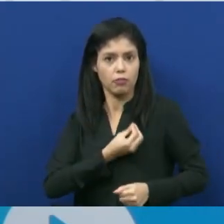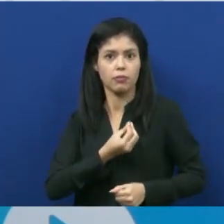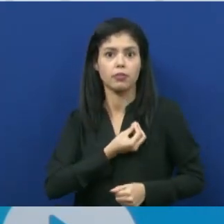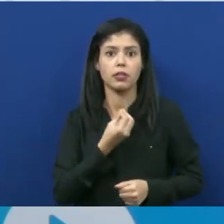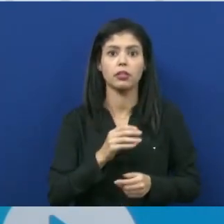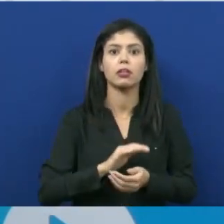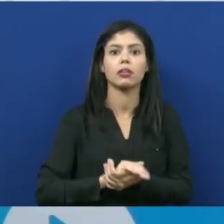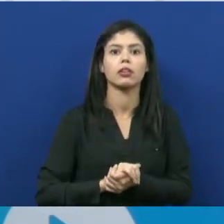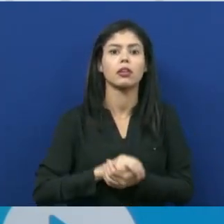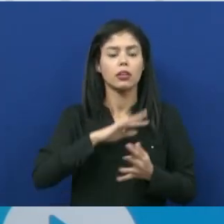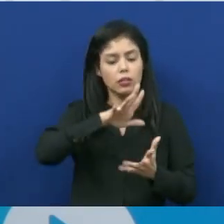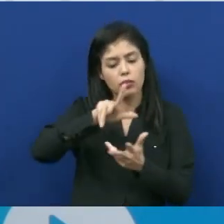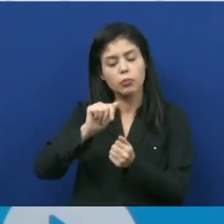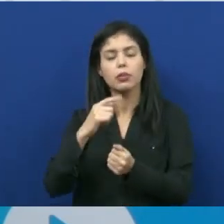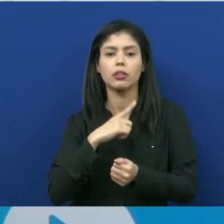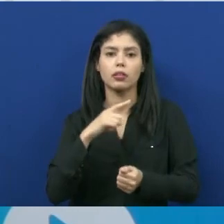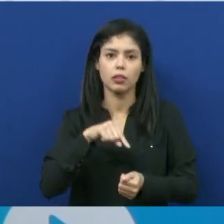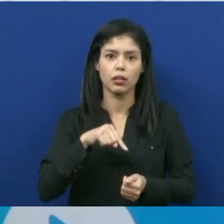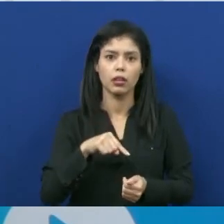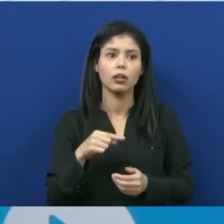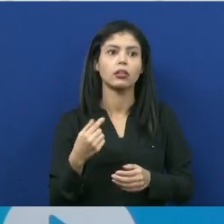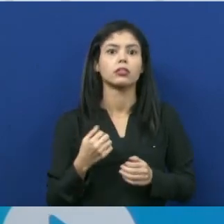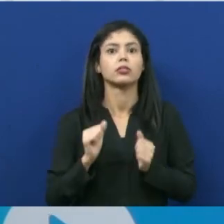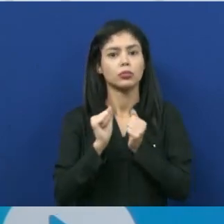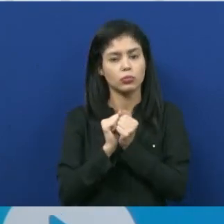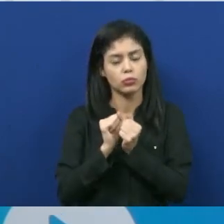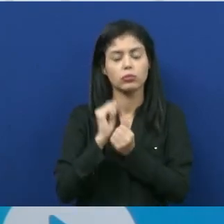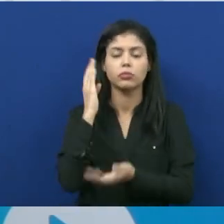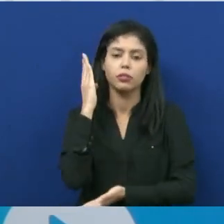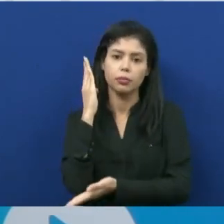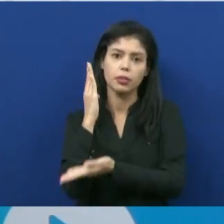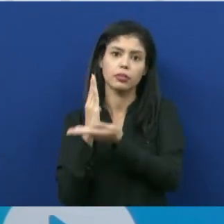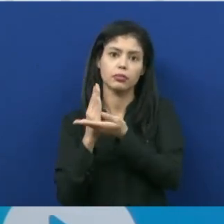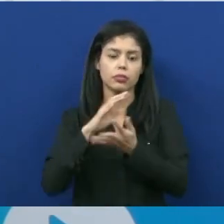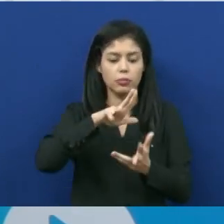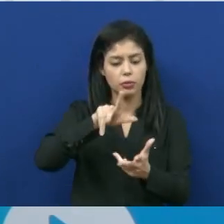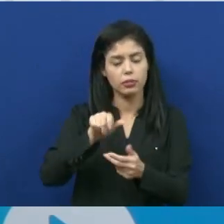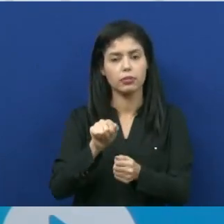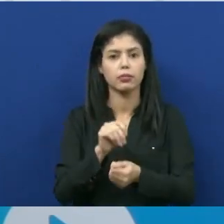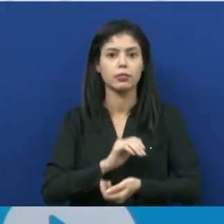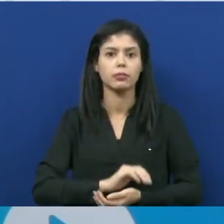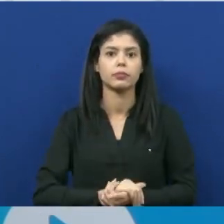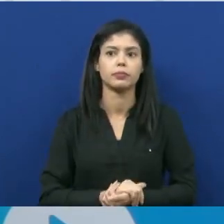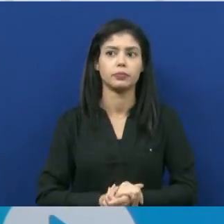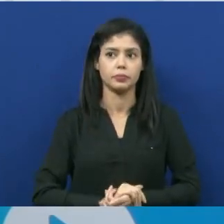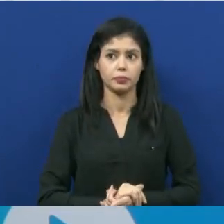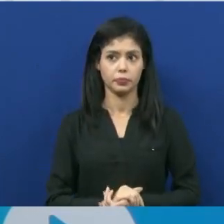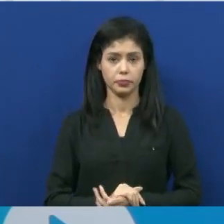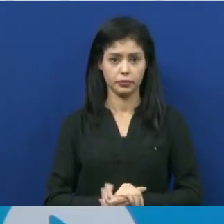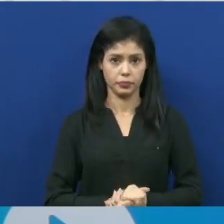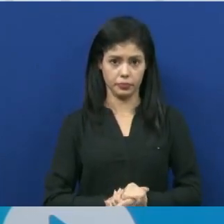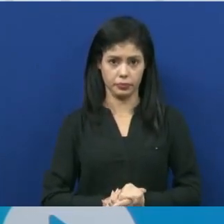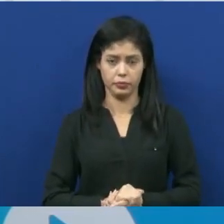planeta da maneira que está, incluindo a temperatura do nosso planeta.